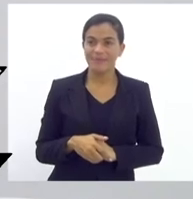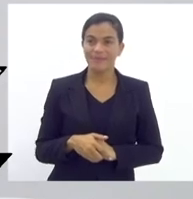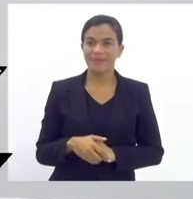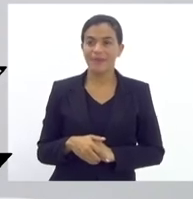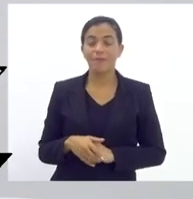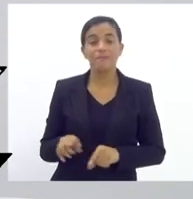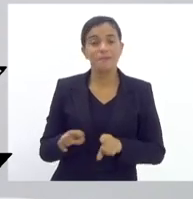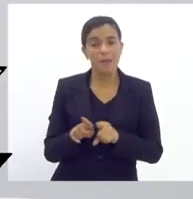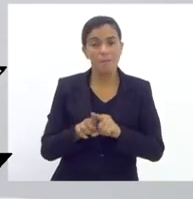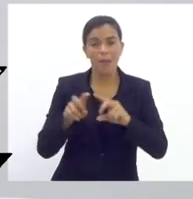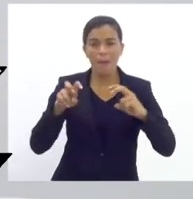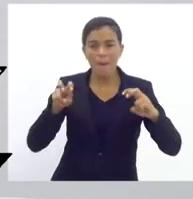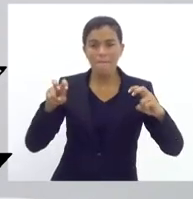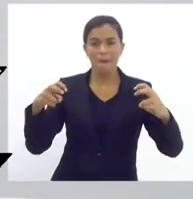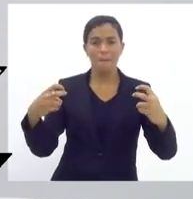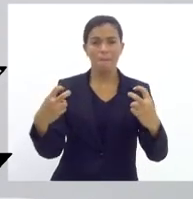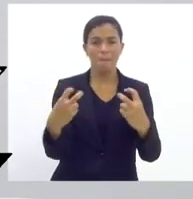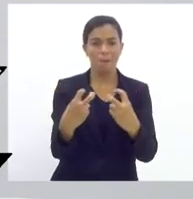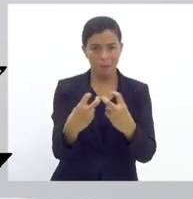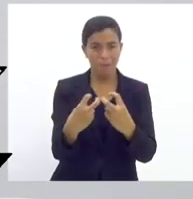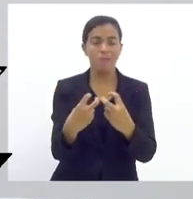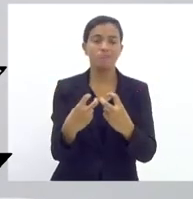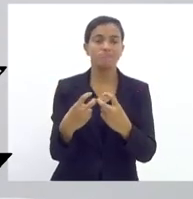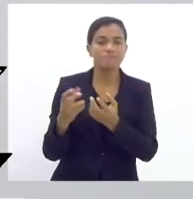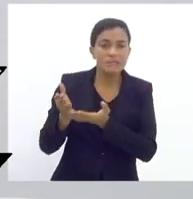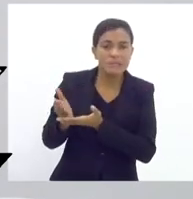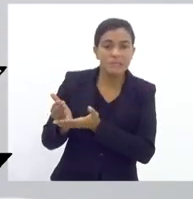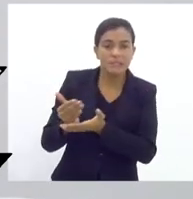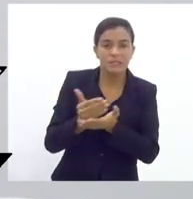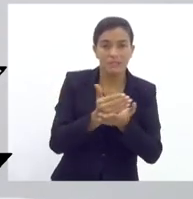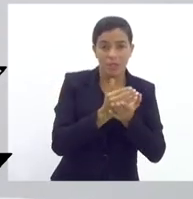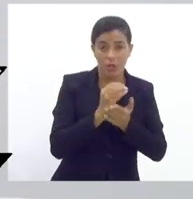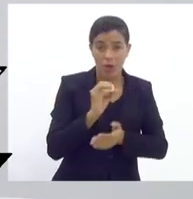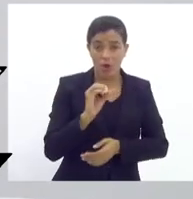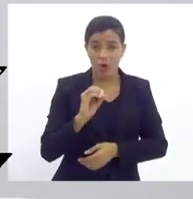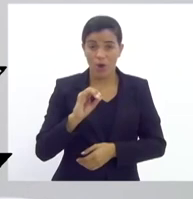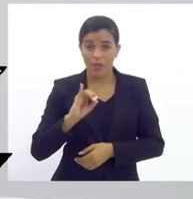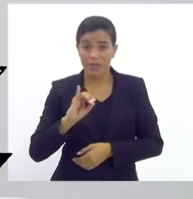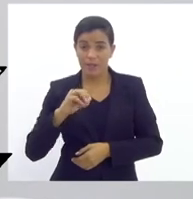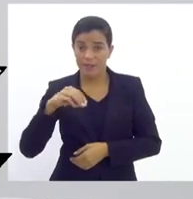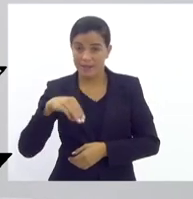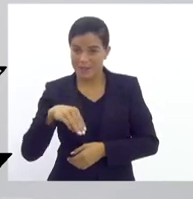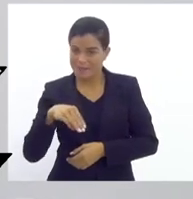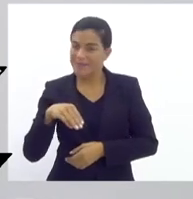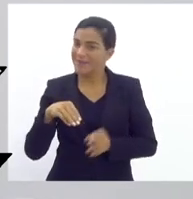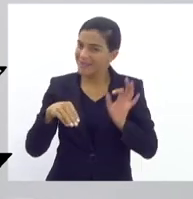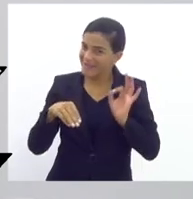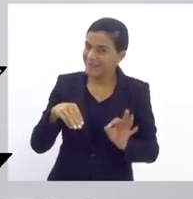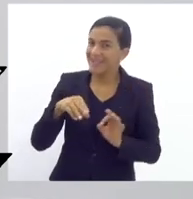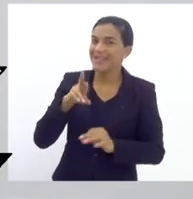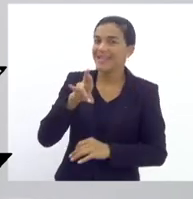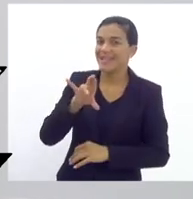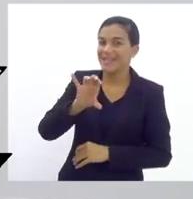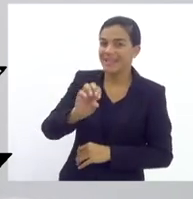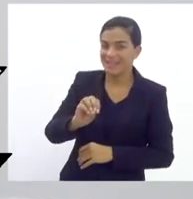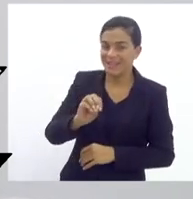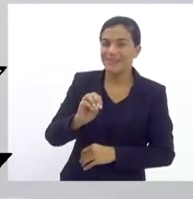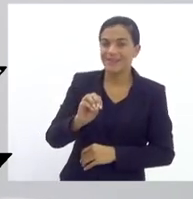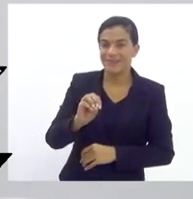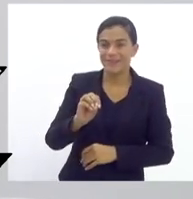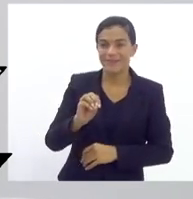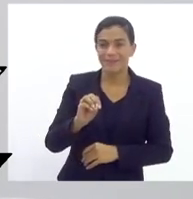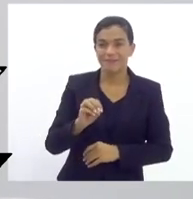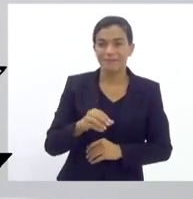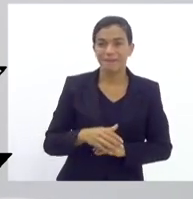a oitiva com a om Rio agora não falei Brasil Rio aqui o nosso Fábio